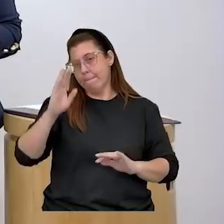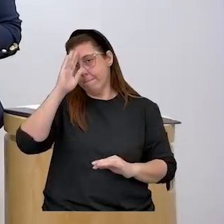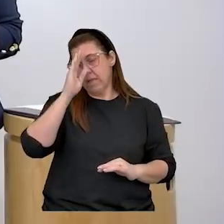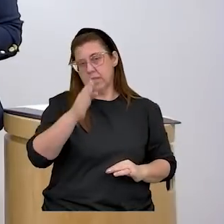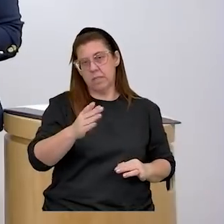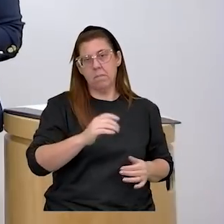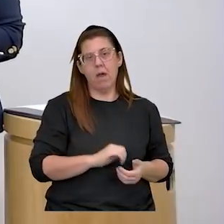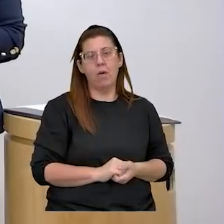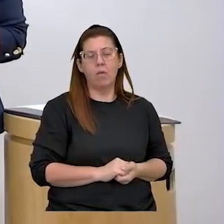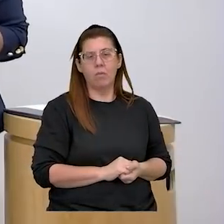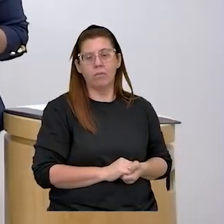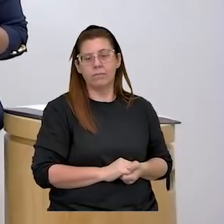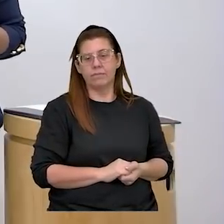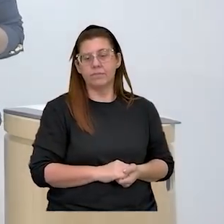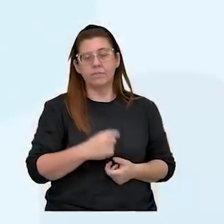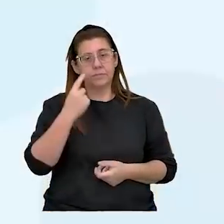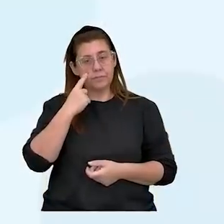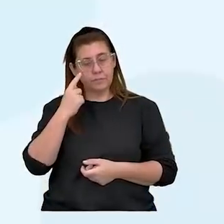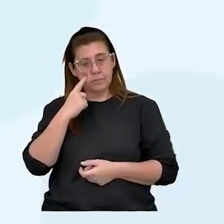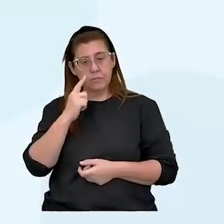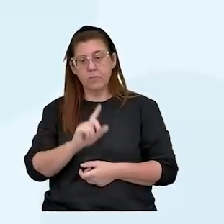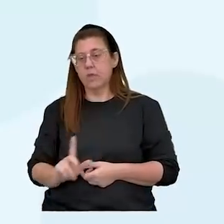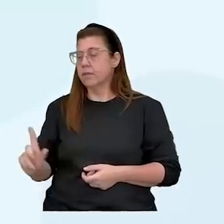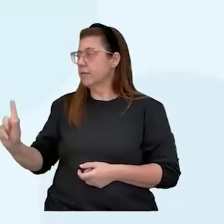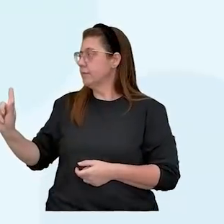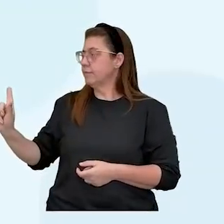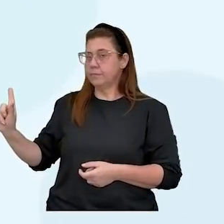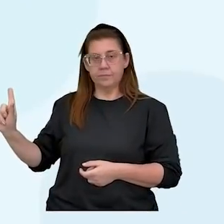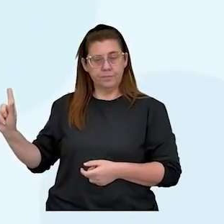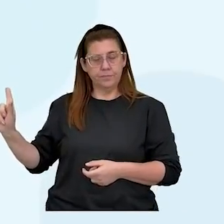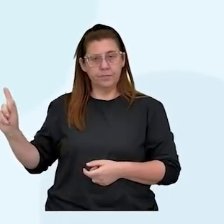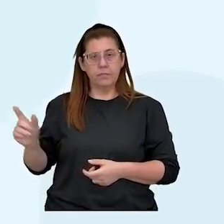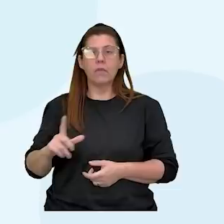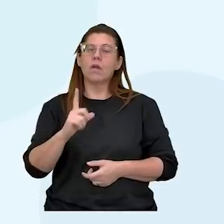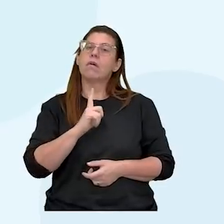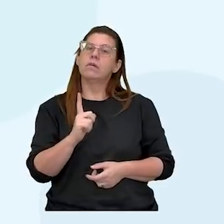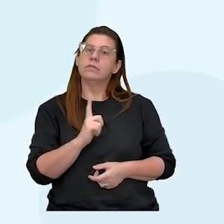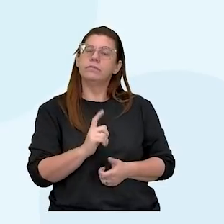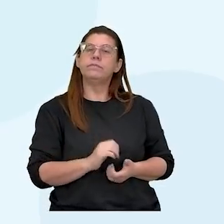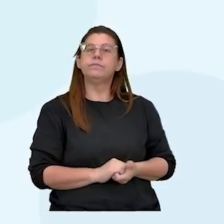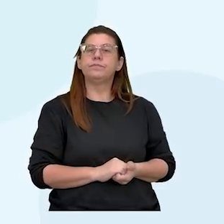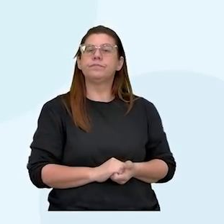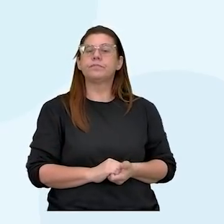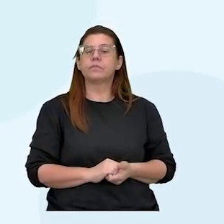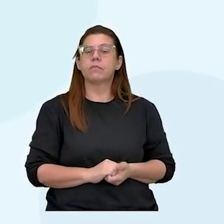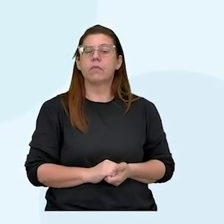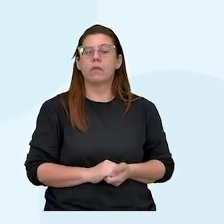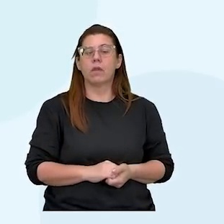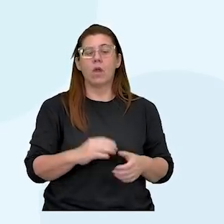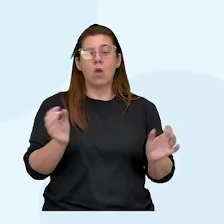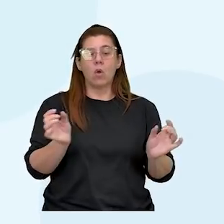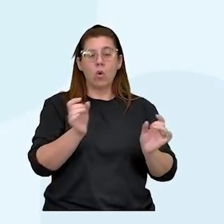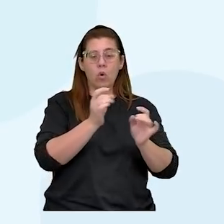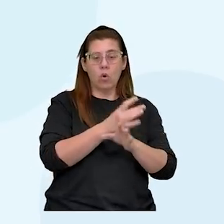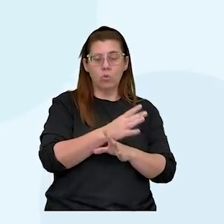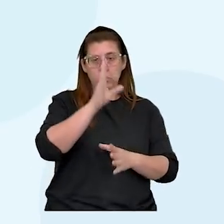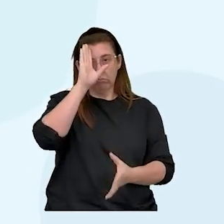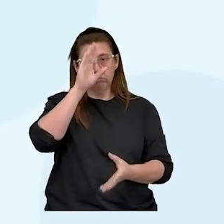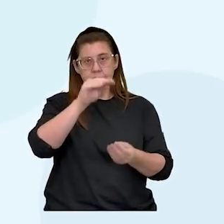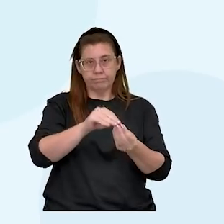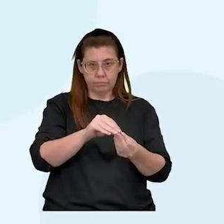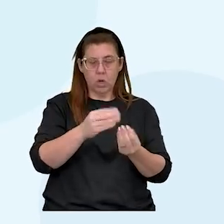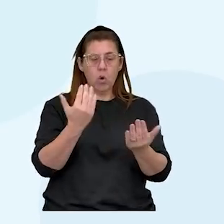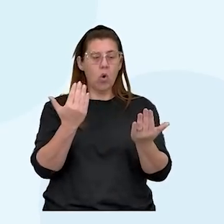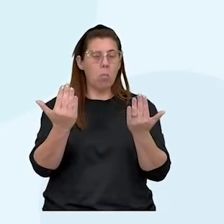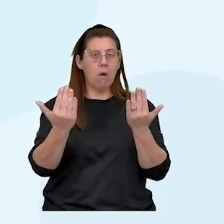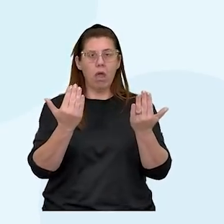principal. Aí então vamos aí na tela para vocês não se perderem. Então nós temos aí conclusão para a final, que dá a ideia